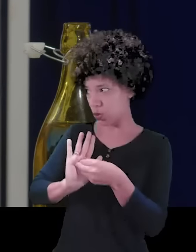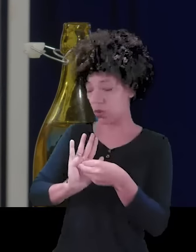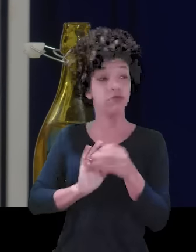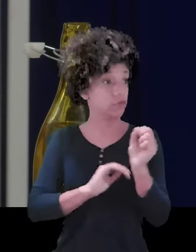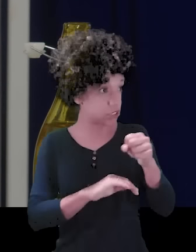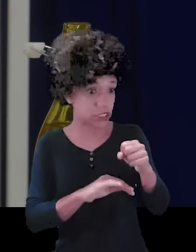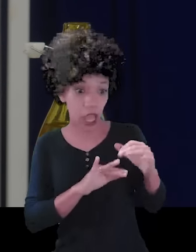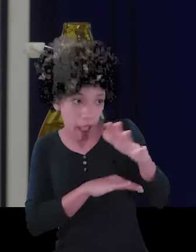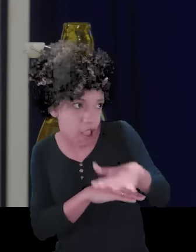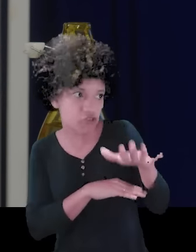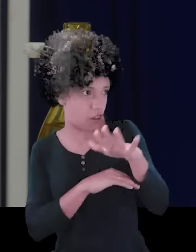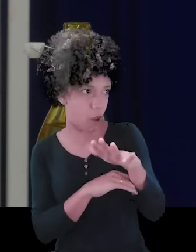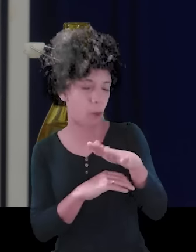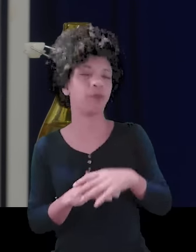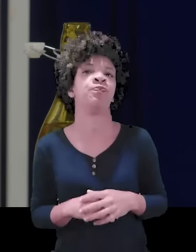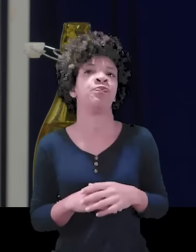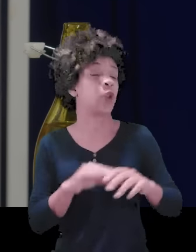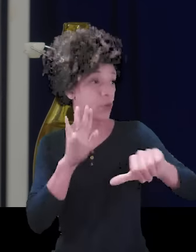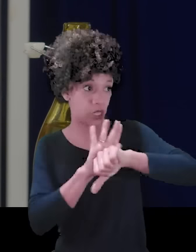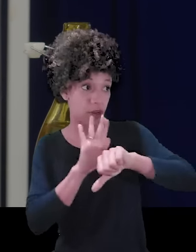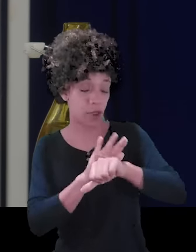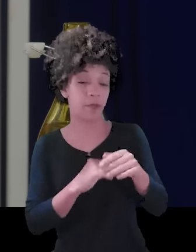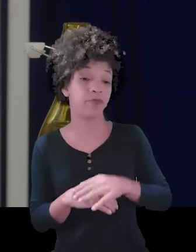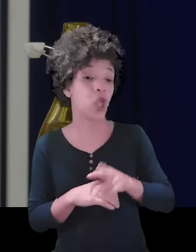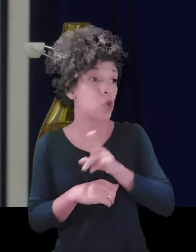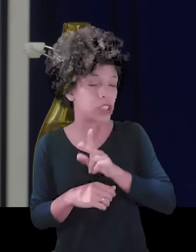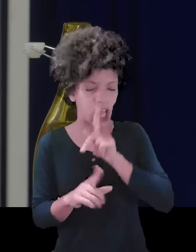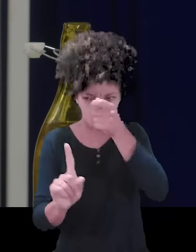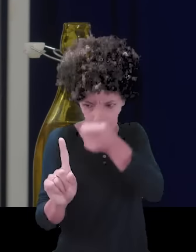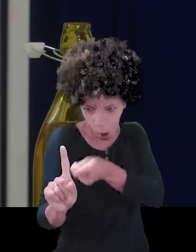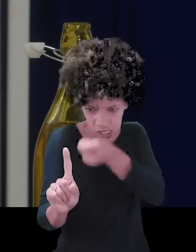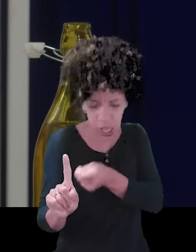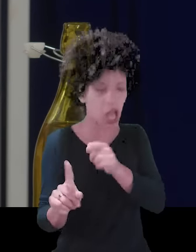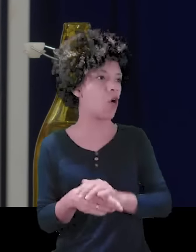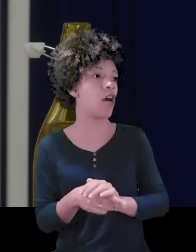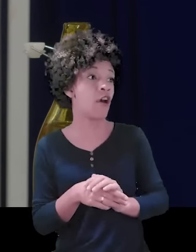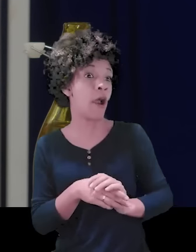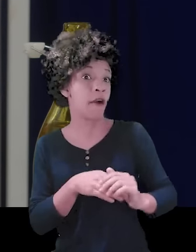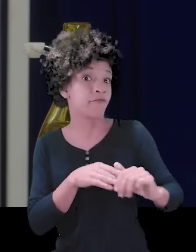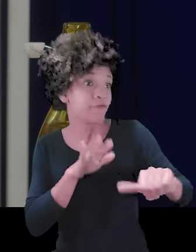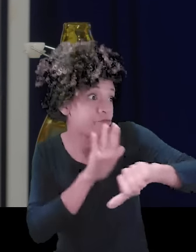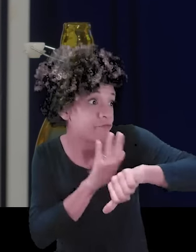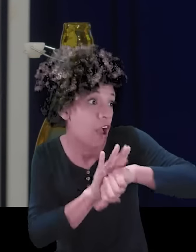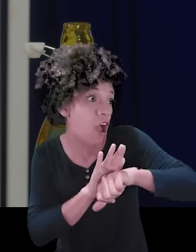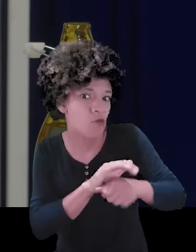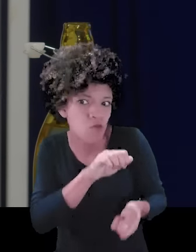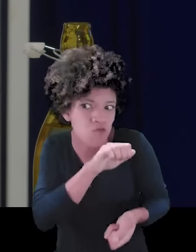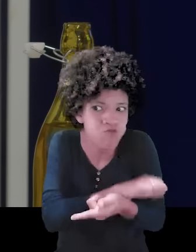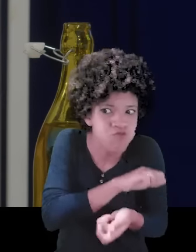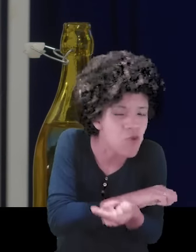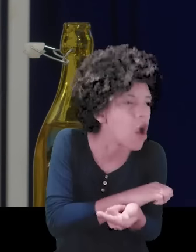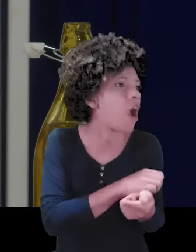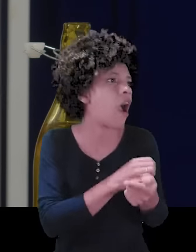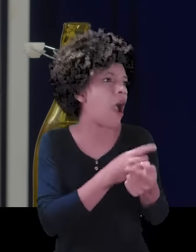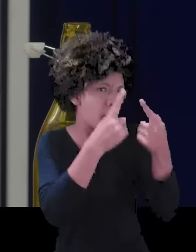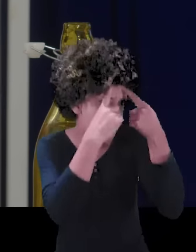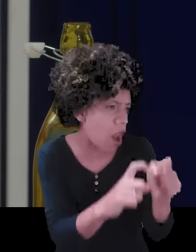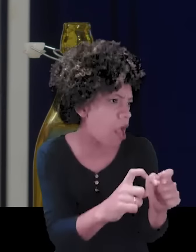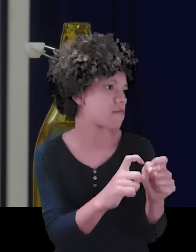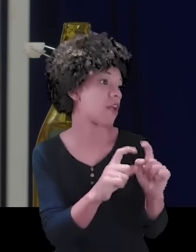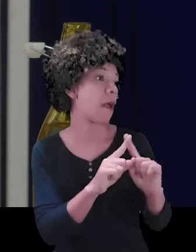né então é toda essa galera tá aí é usando coação fraude e Abuso alguma forma de enganos para